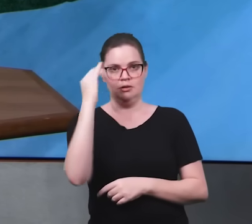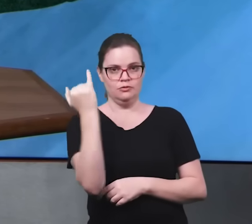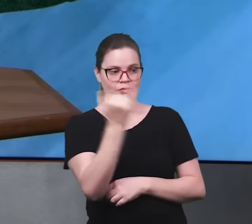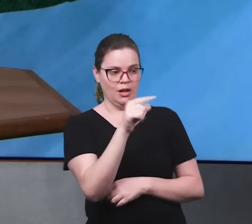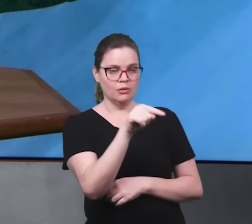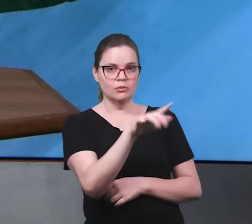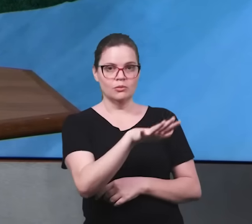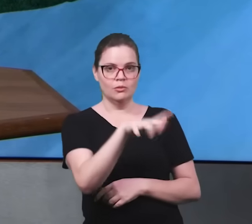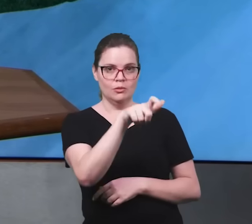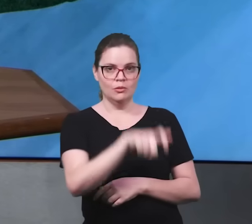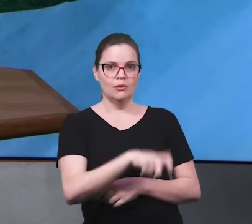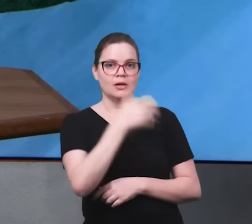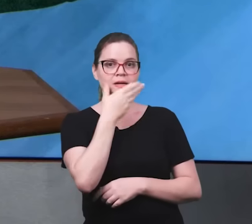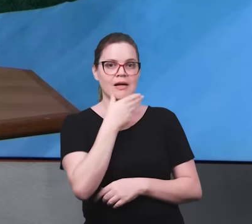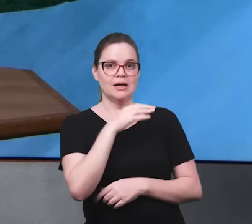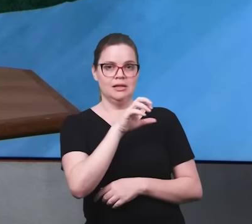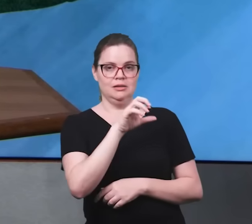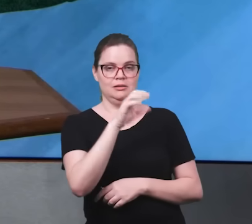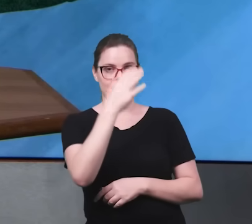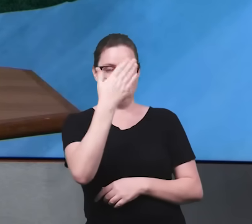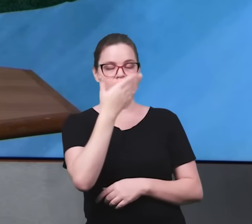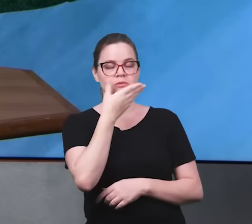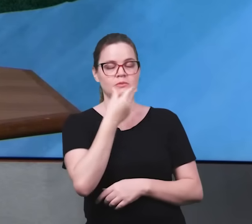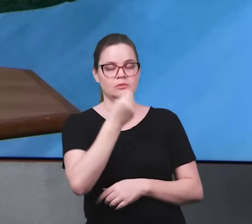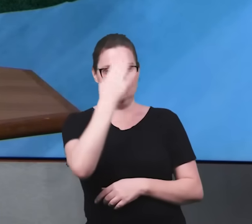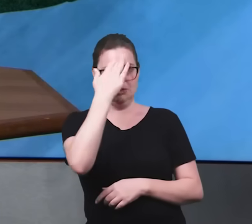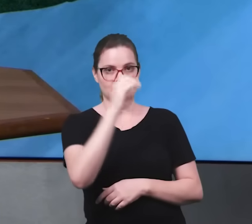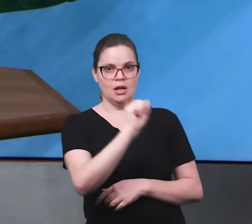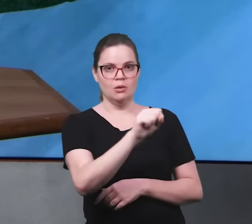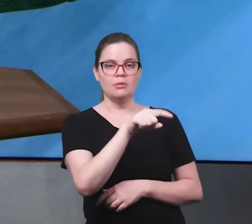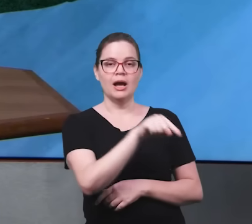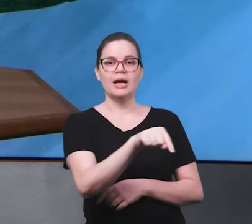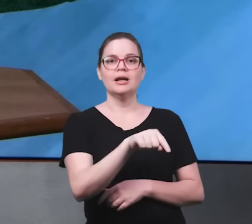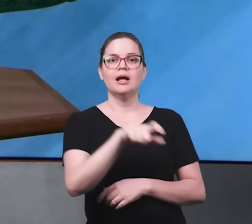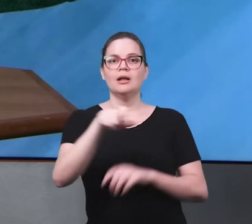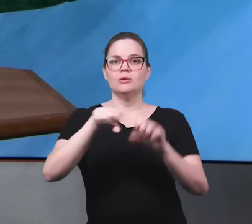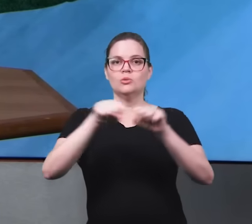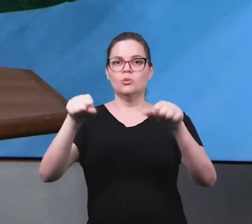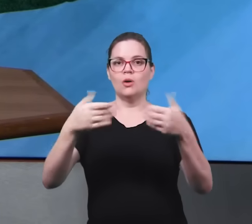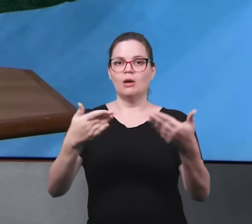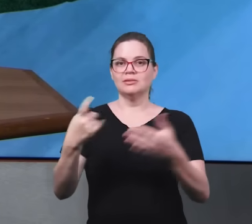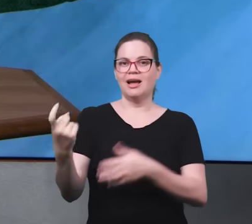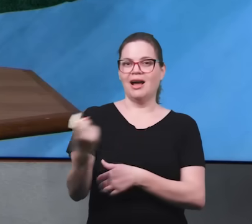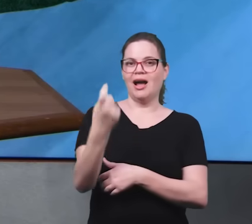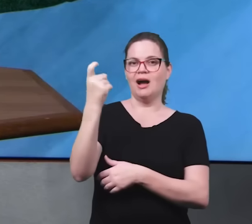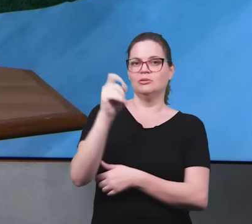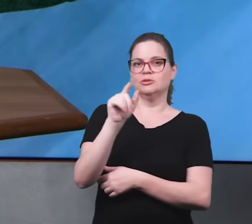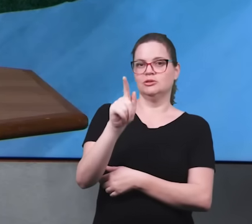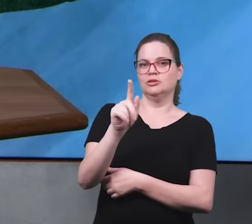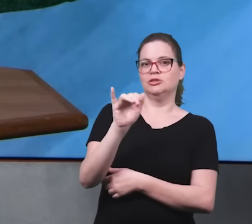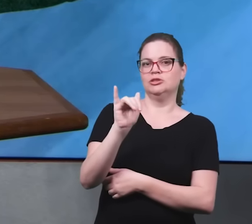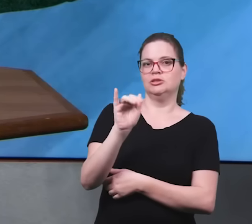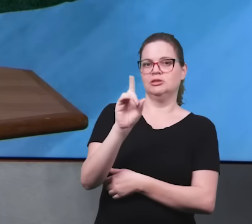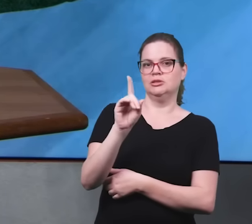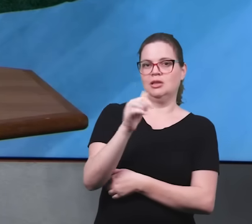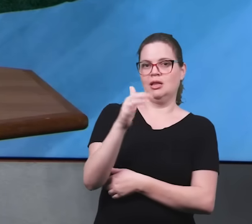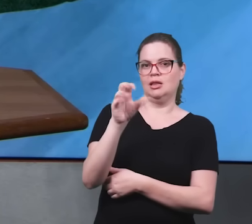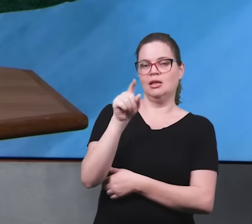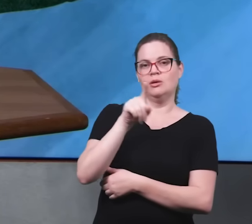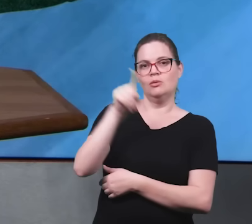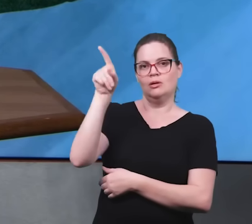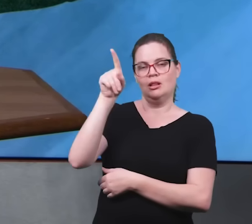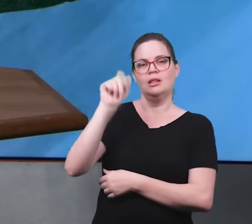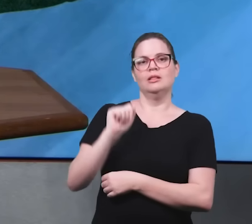Deus falou com ele no altar de Gibeão. Era o maior altar que havia. De todos os altares que havia em